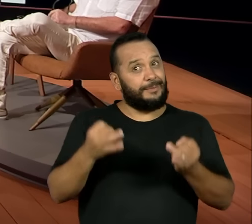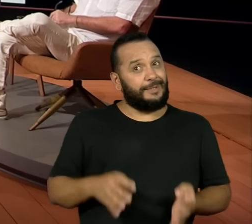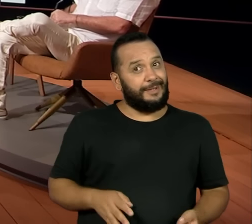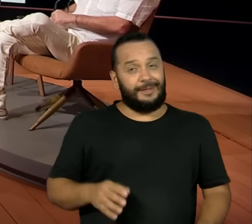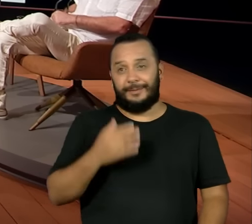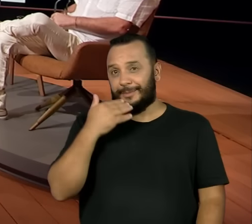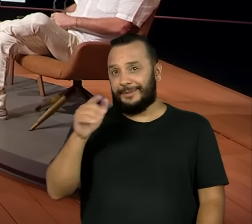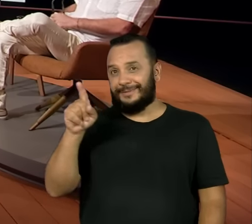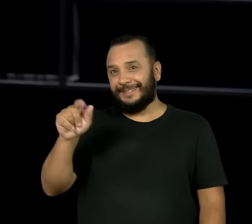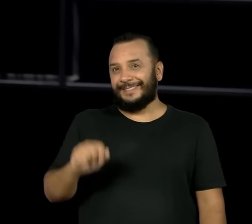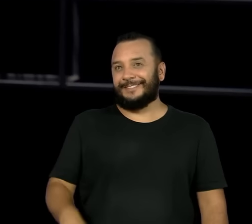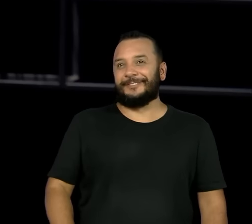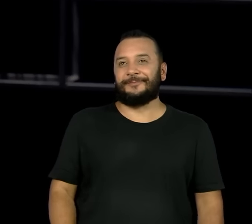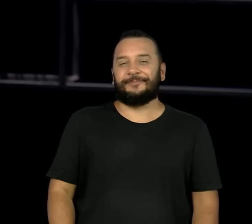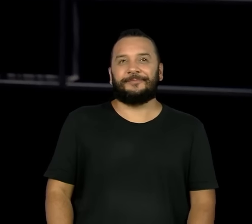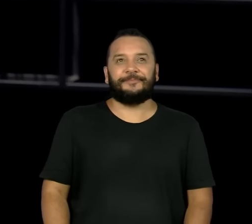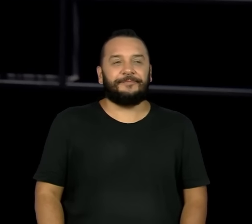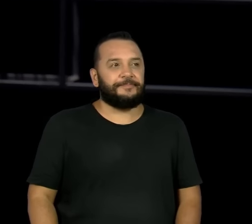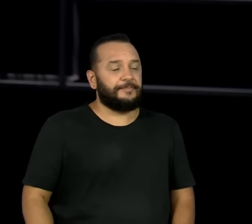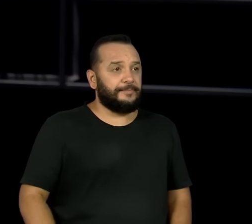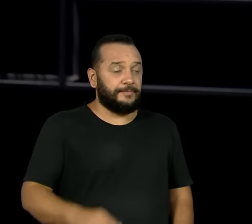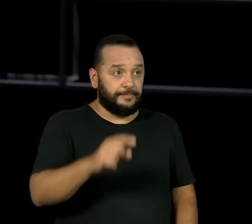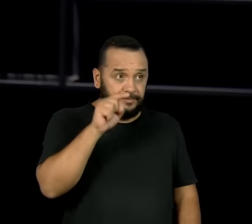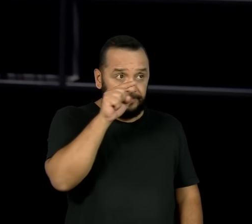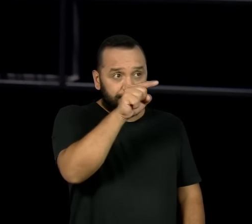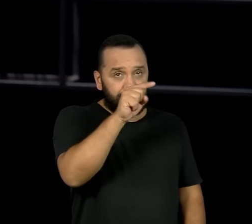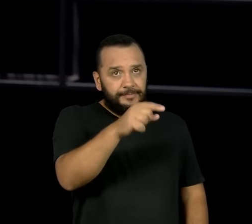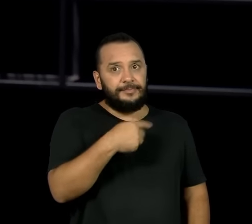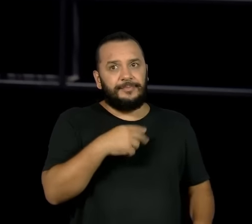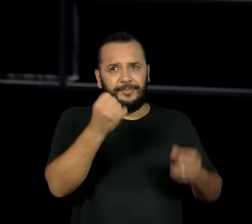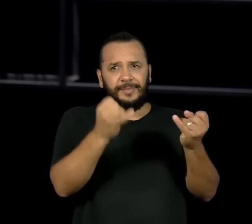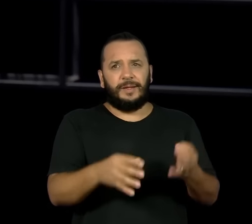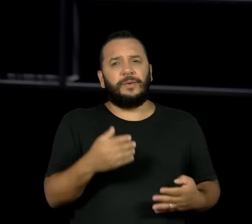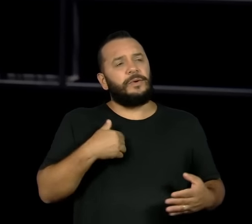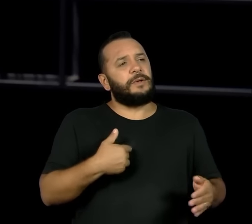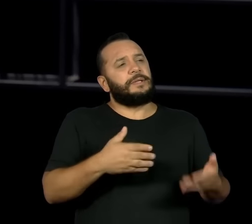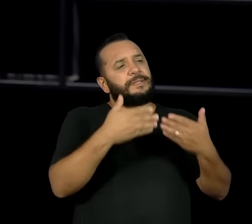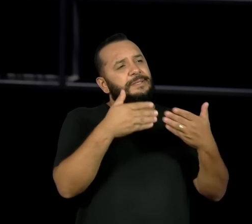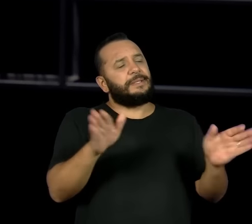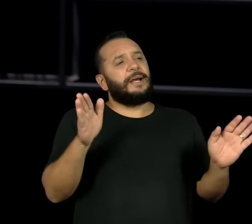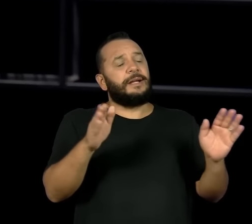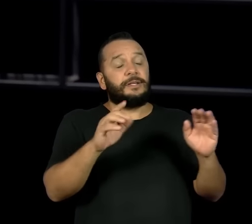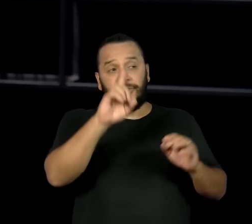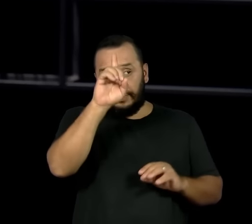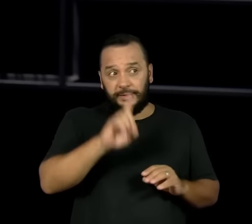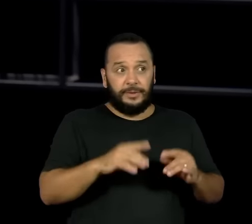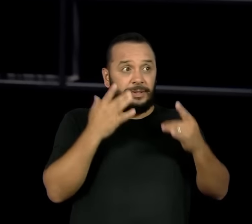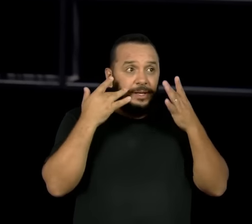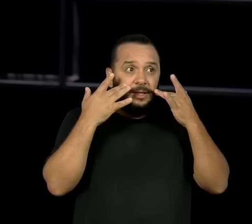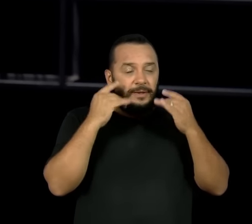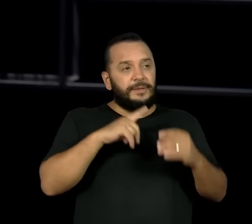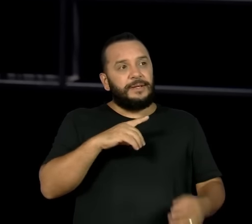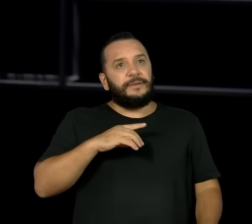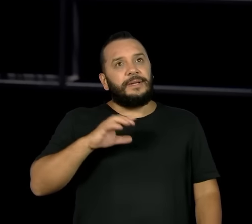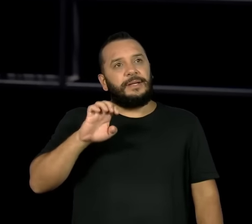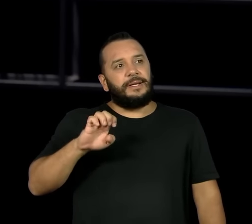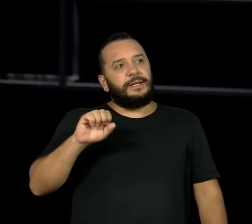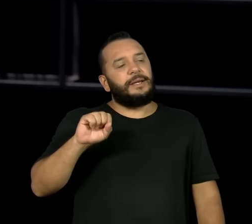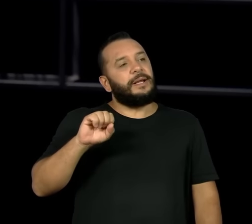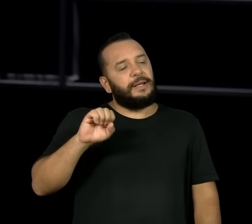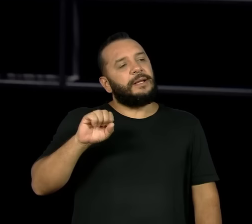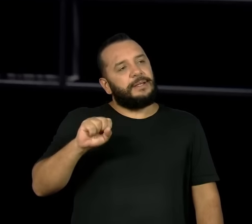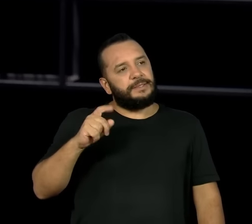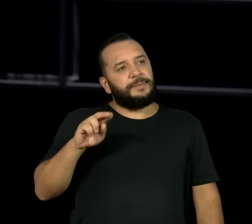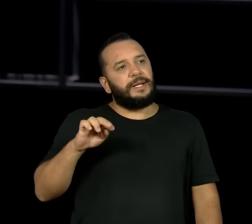dele bom E aí você citou né a sua estreia como diretor teatral que foi com Expresso do pôr do sol né como a Maria